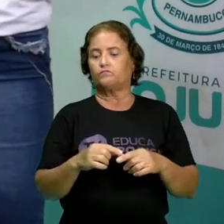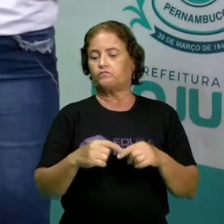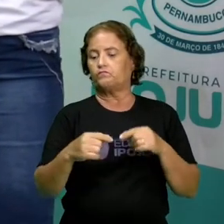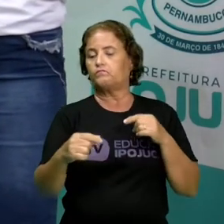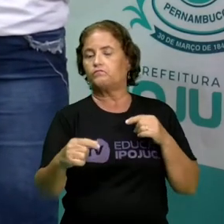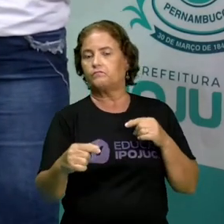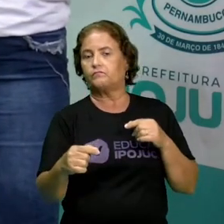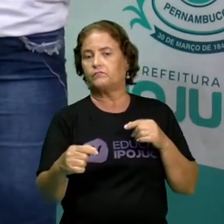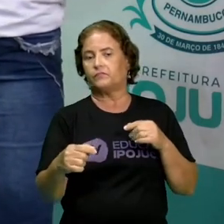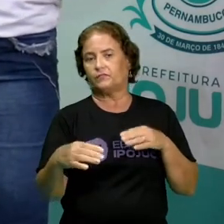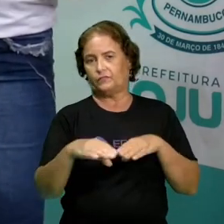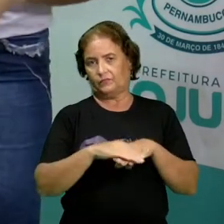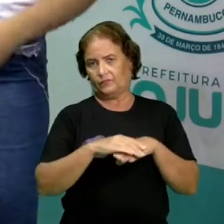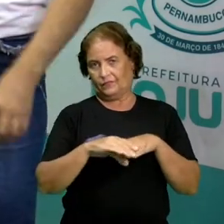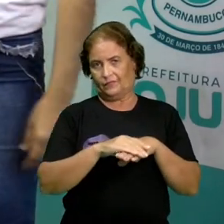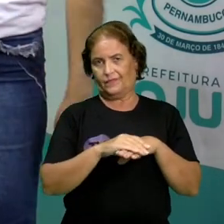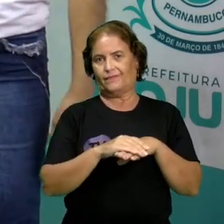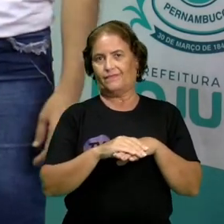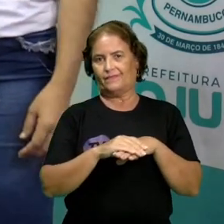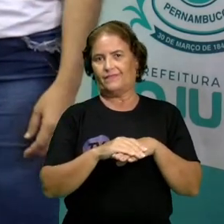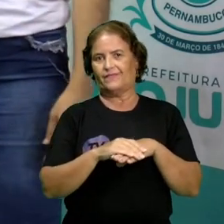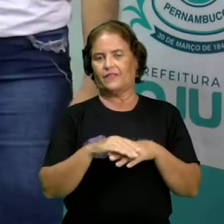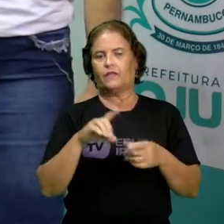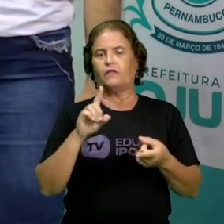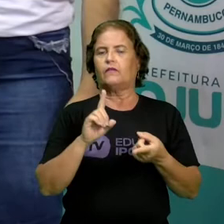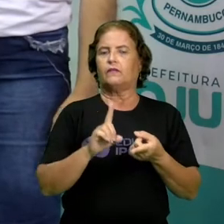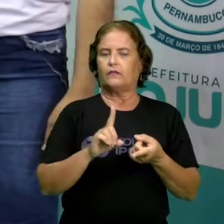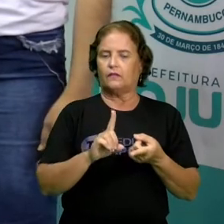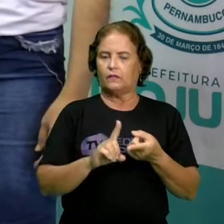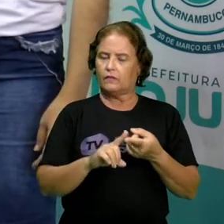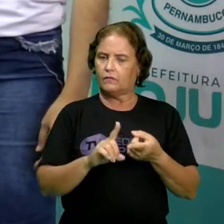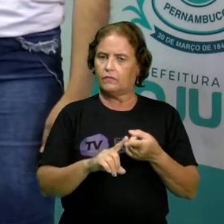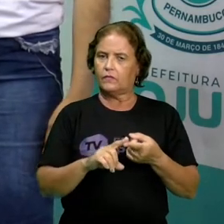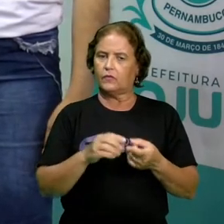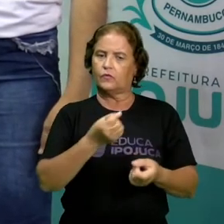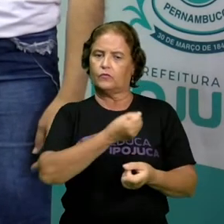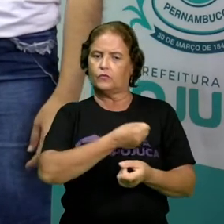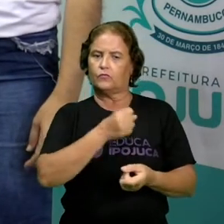Então, esses números, eles também são usados no dia a dia.